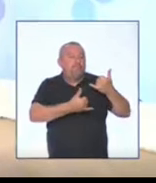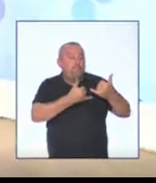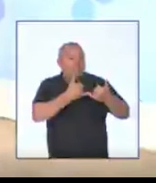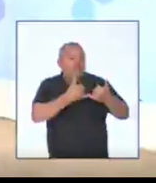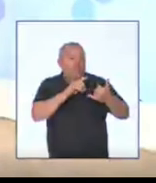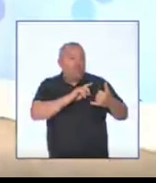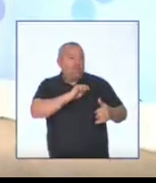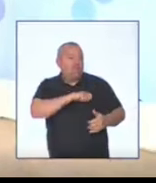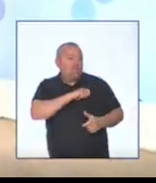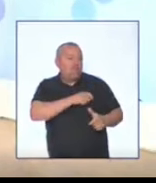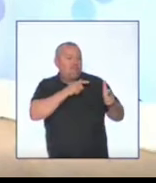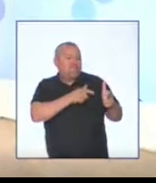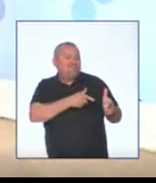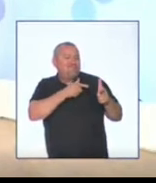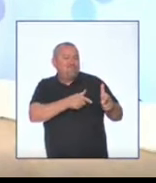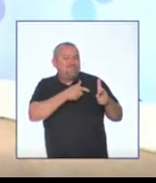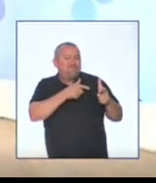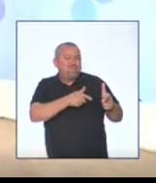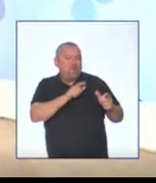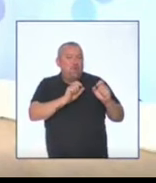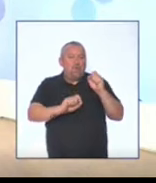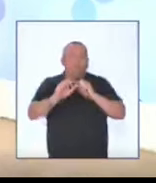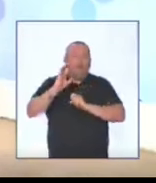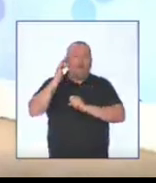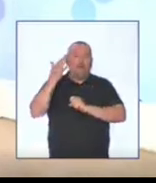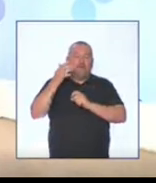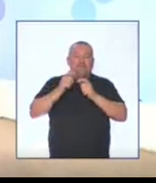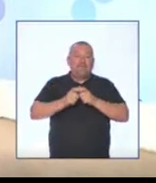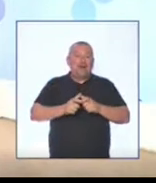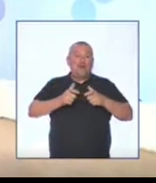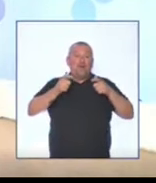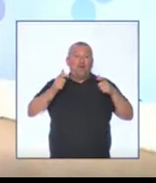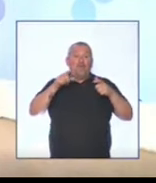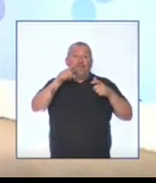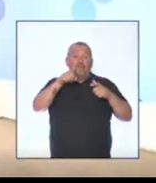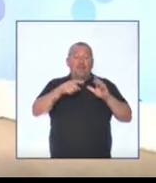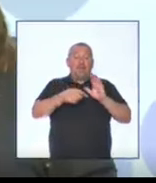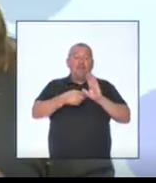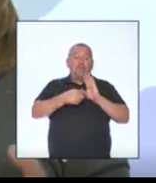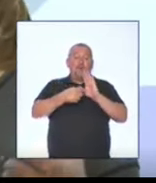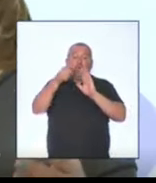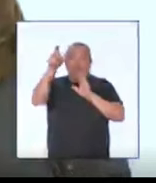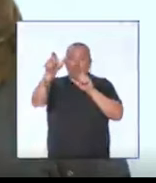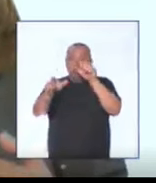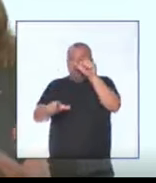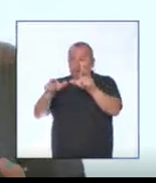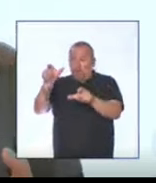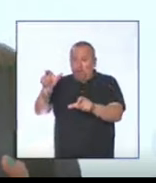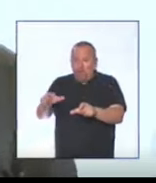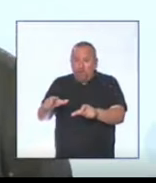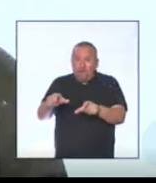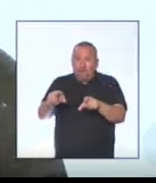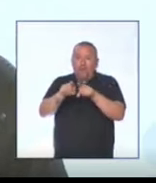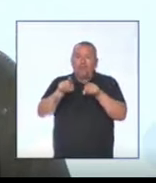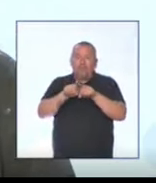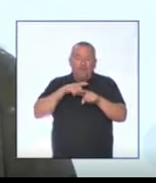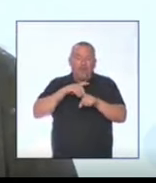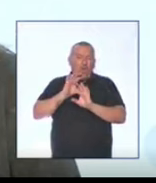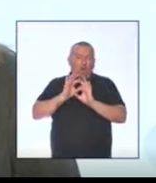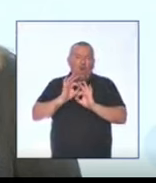de zoar o colega, se torna um algo muito maior. Você coloca o outro, você expõe o colega ao